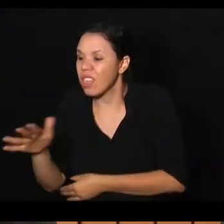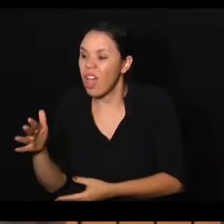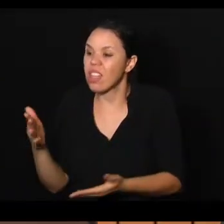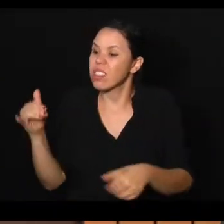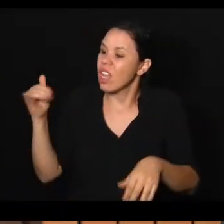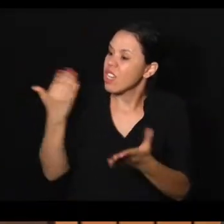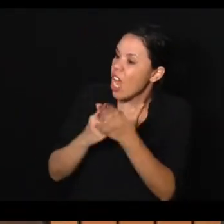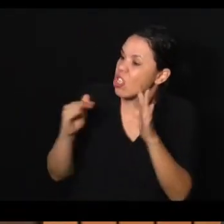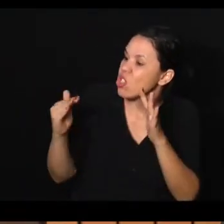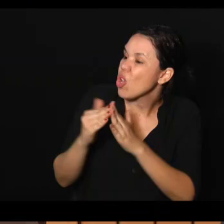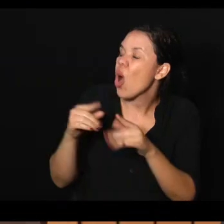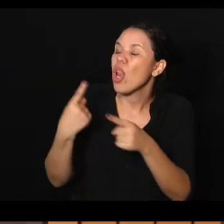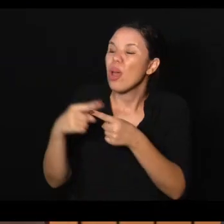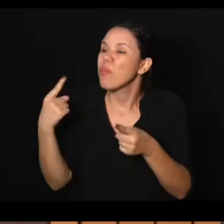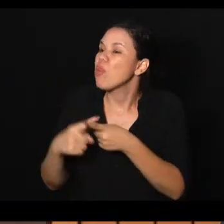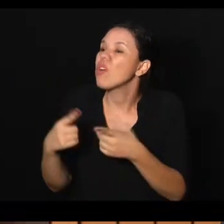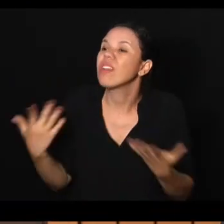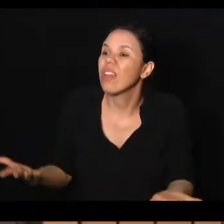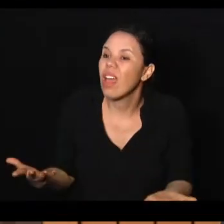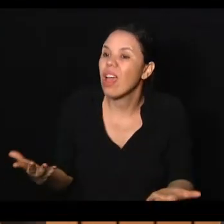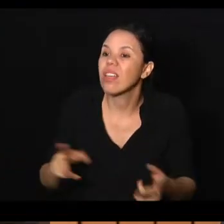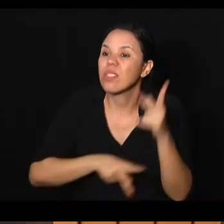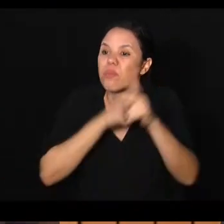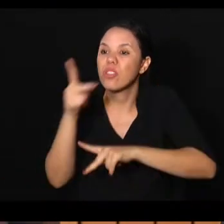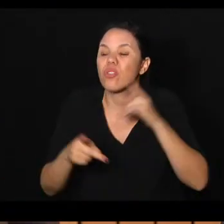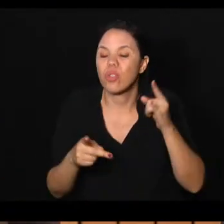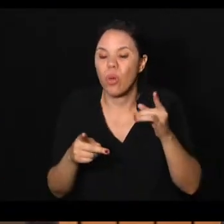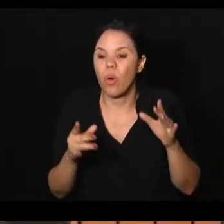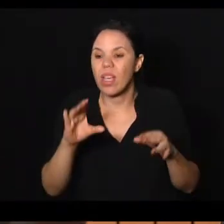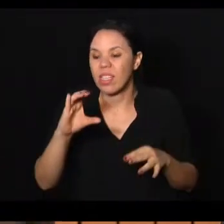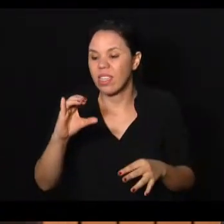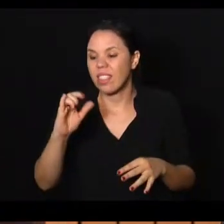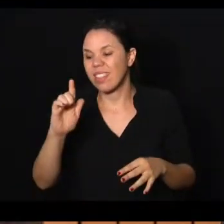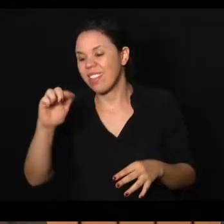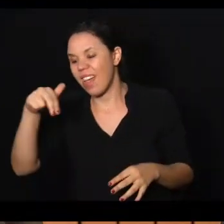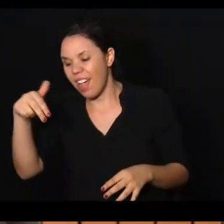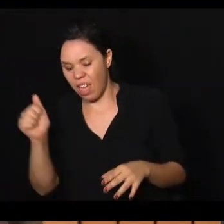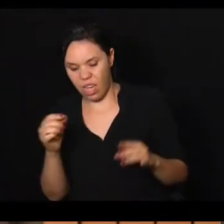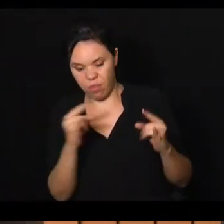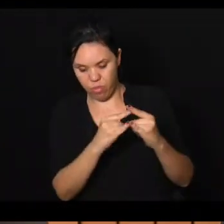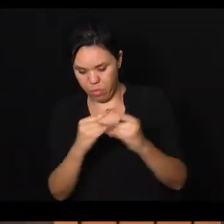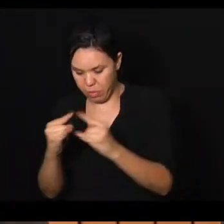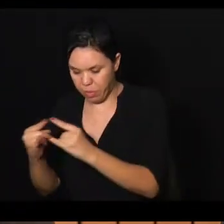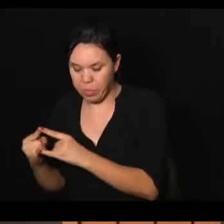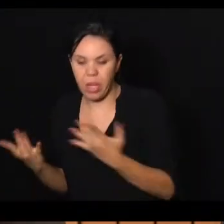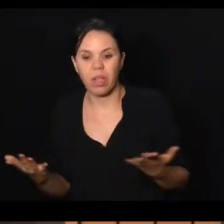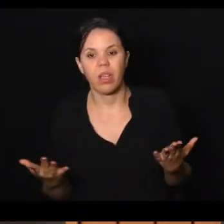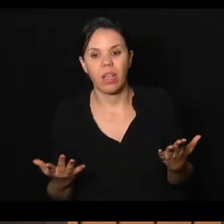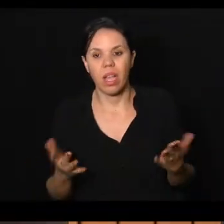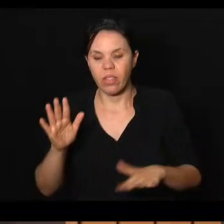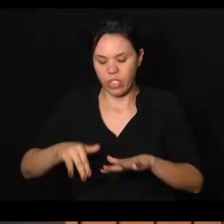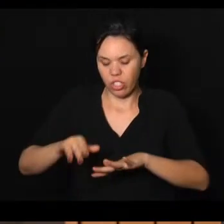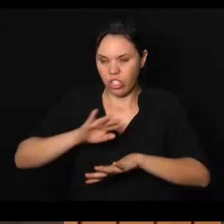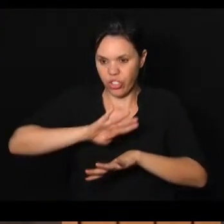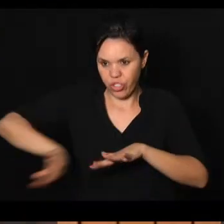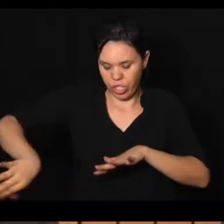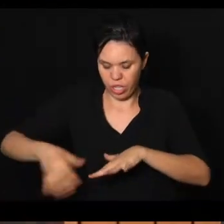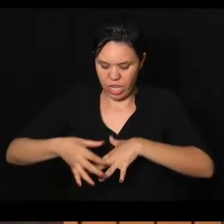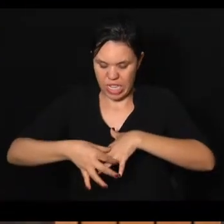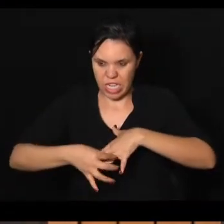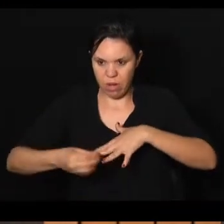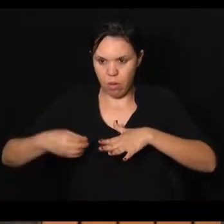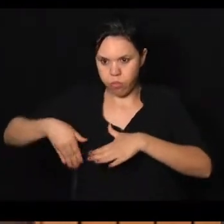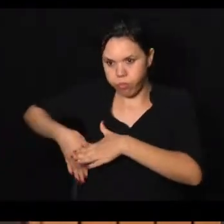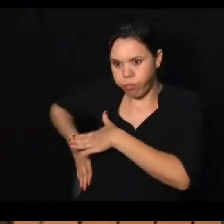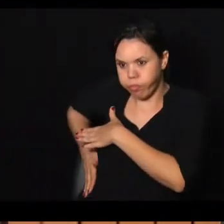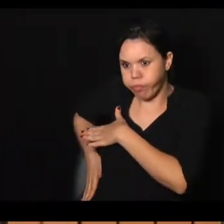hoje é com o povo cigano. As crianças ciganas, quando chegam na escola, algumas delas tiram o anelzinho de cigano,